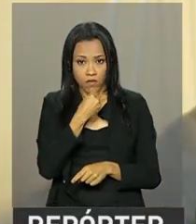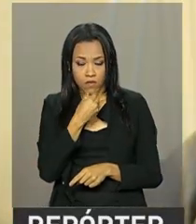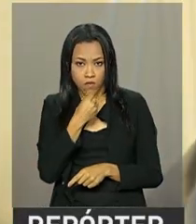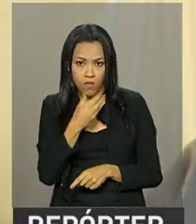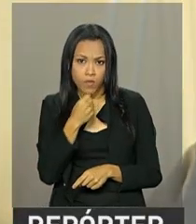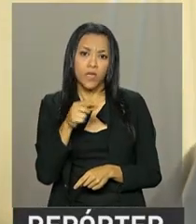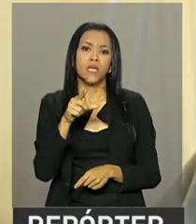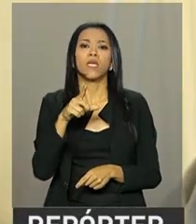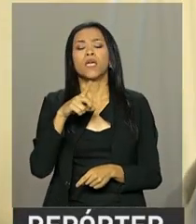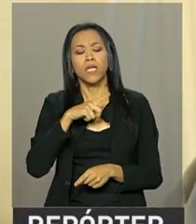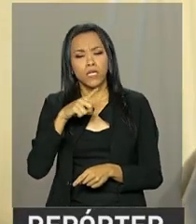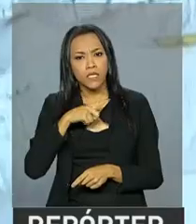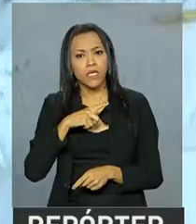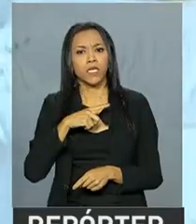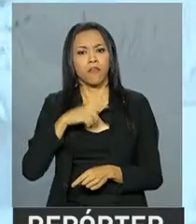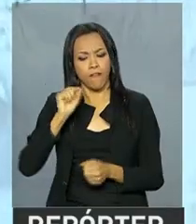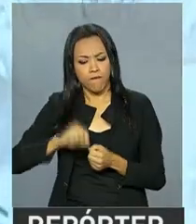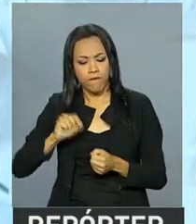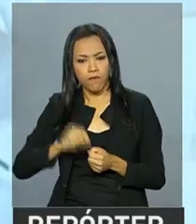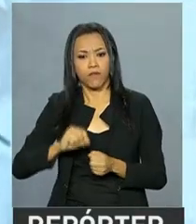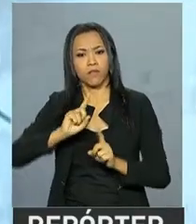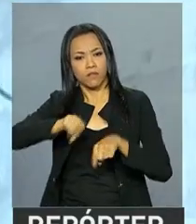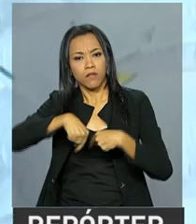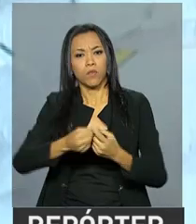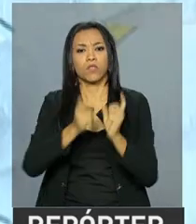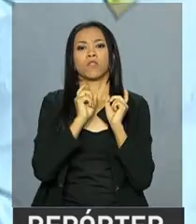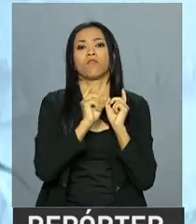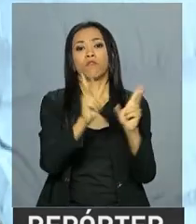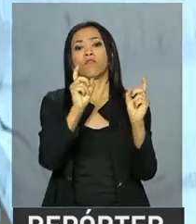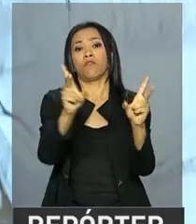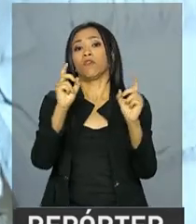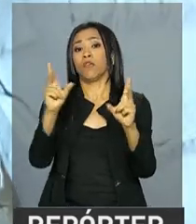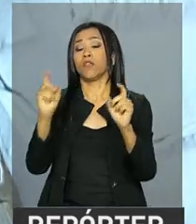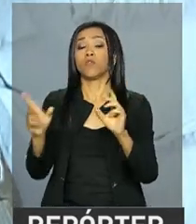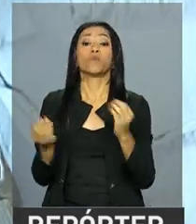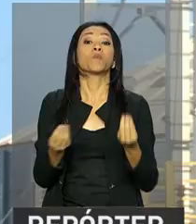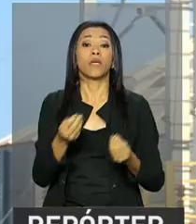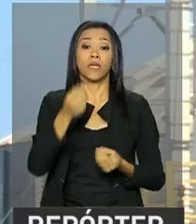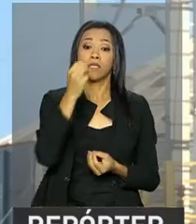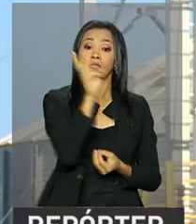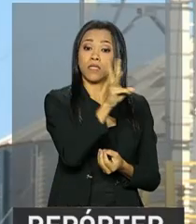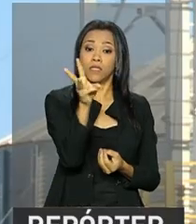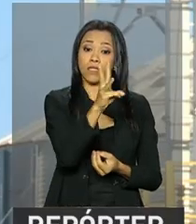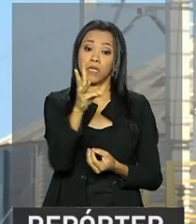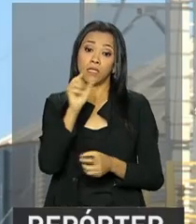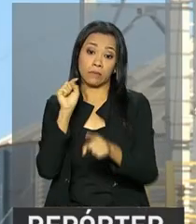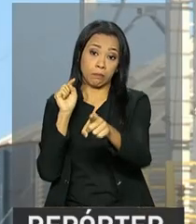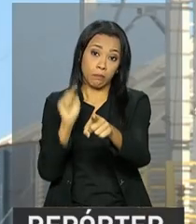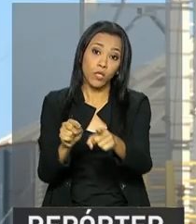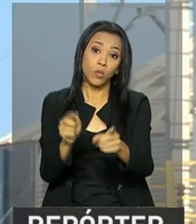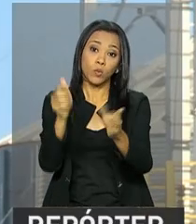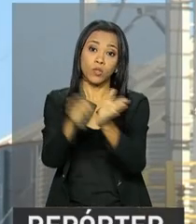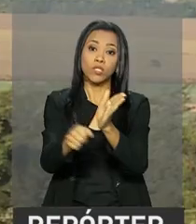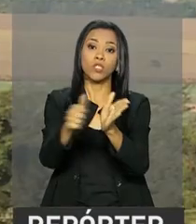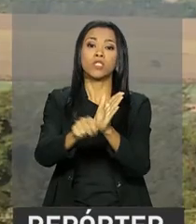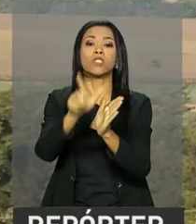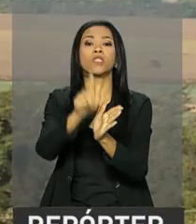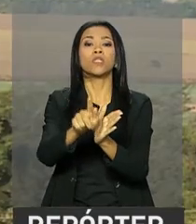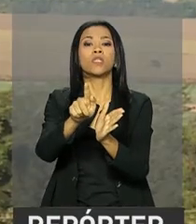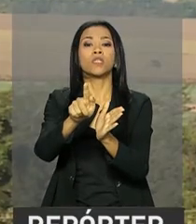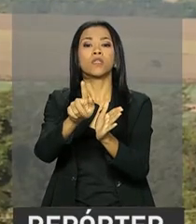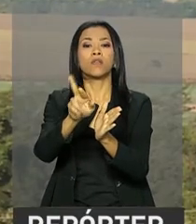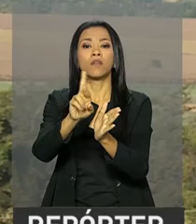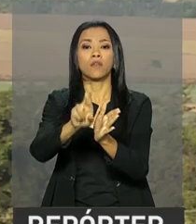que produz, beneficia e comercializa cerca de 33.000 1000 toneladas de grãos por ano